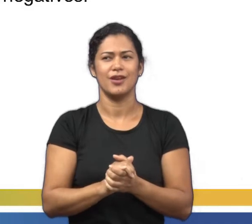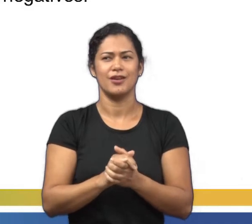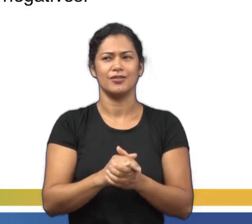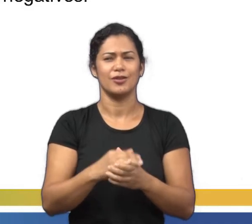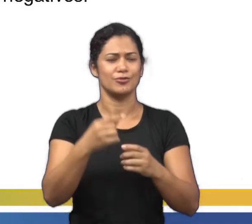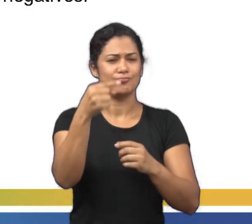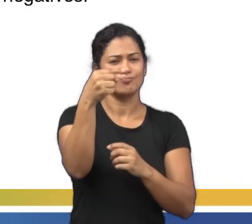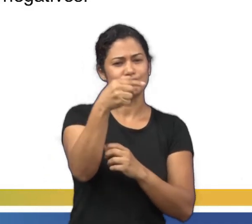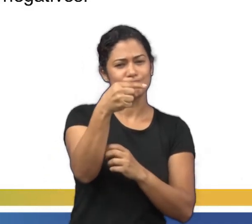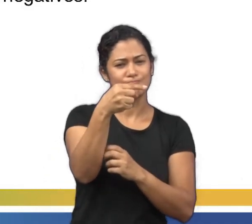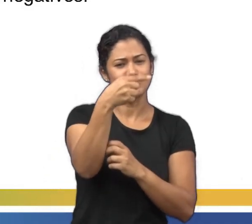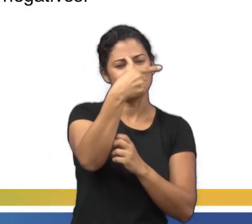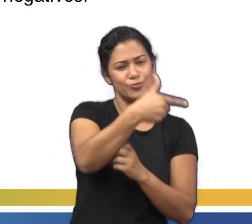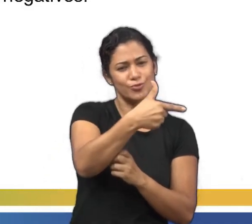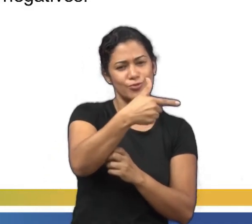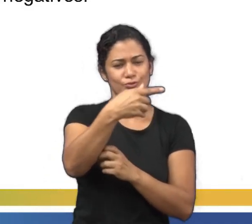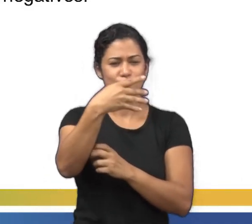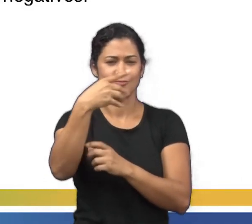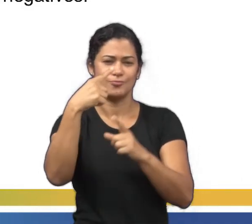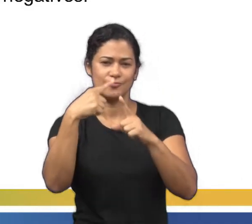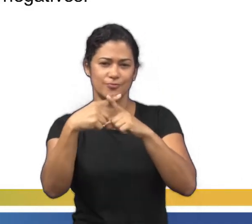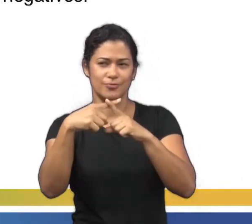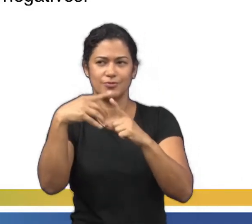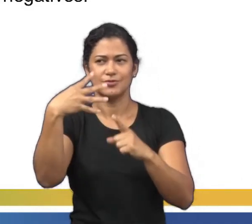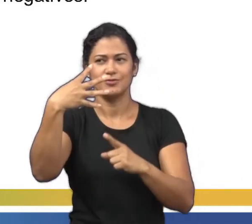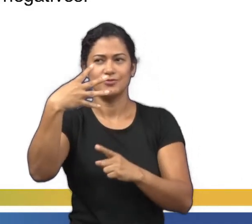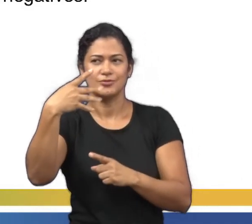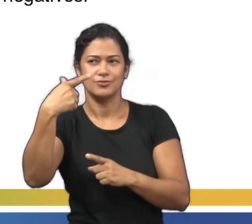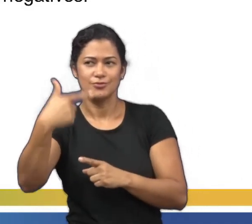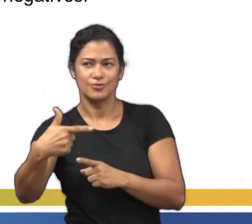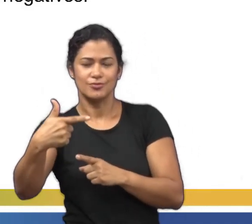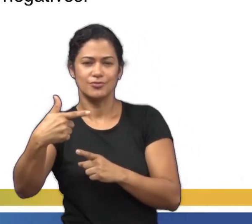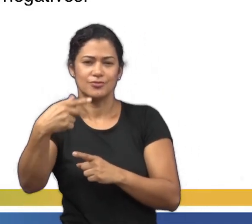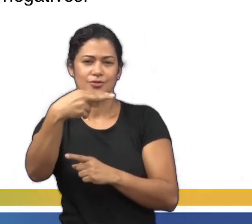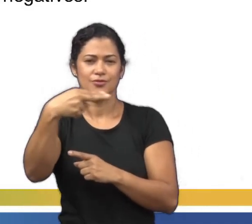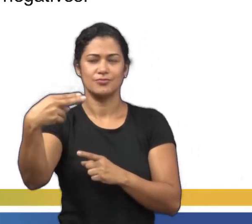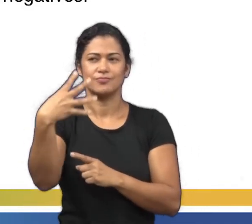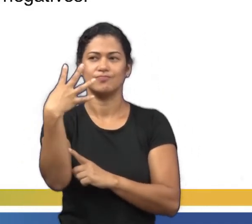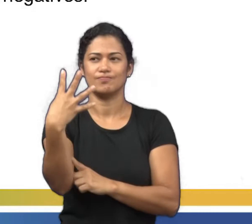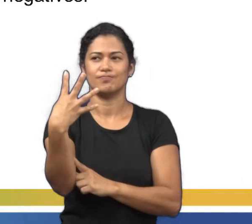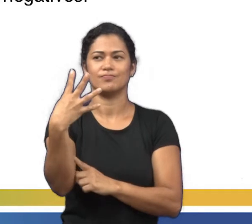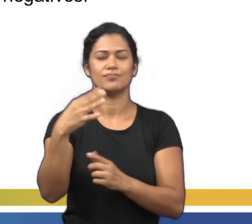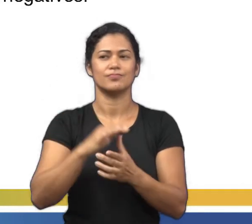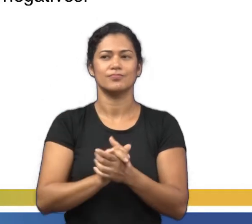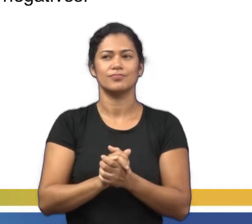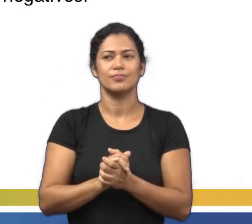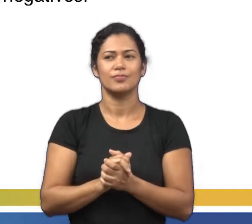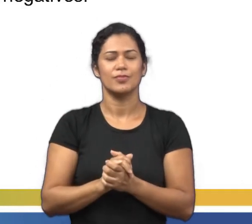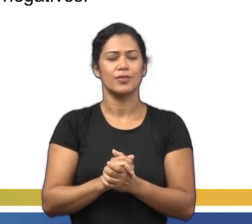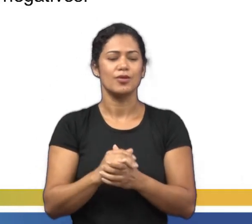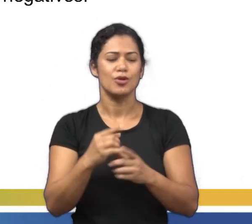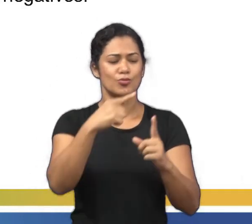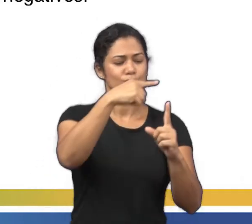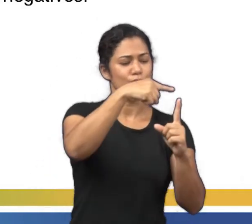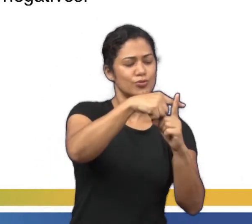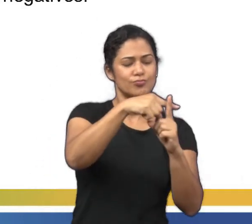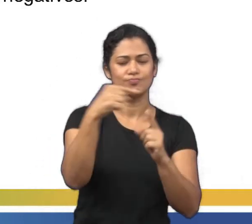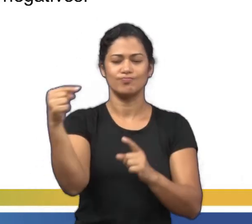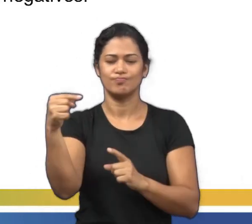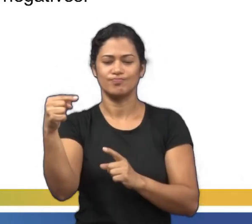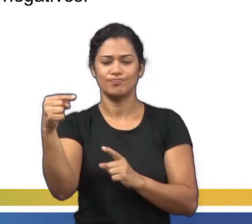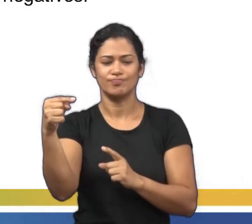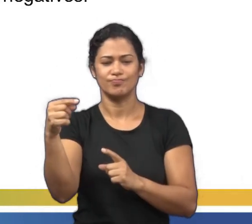E 2 elevado ao quadrado, ou seja, 2 vezes 2, também é 4. Então, tanto o positivo quanto o negativo, o resultado